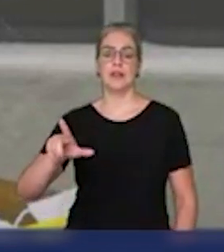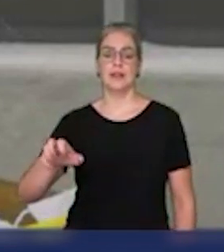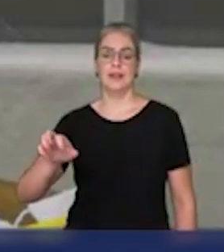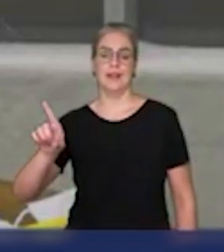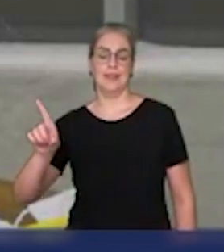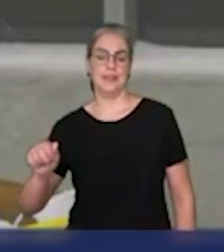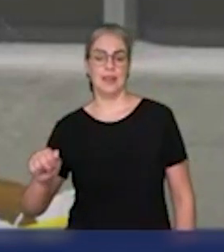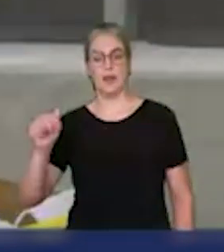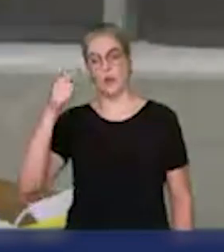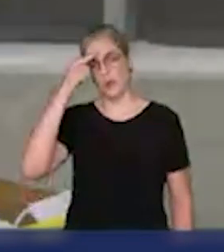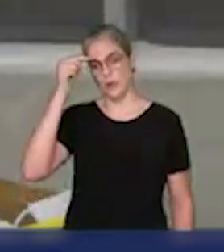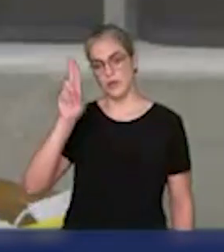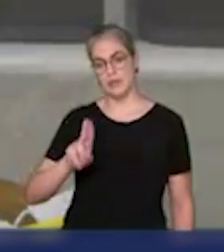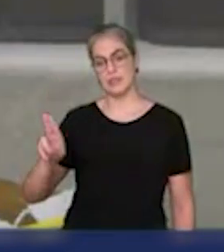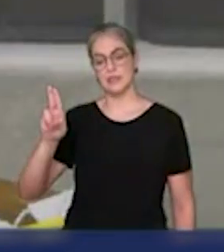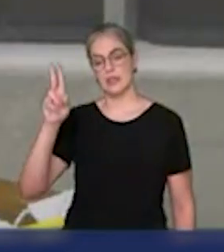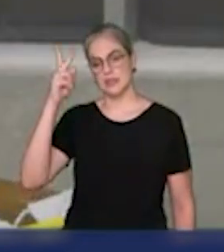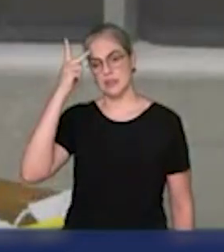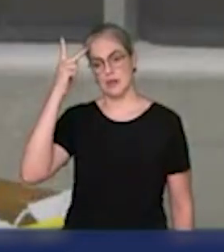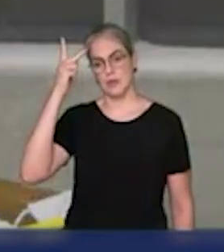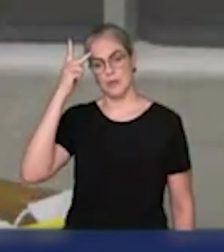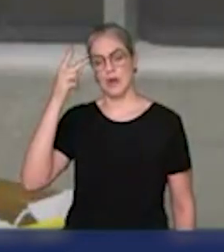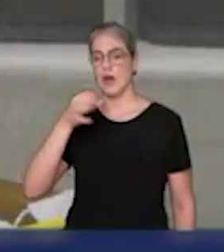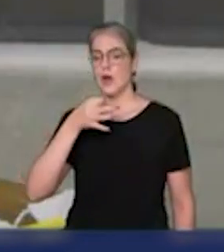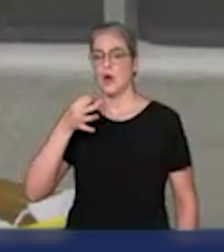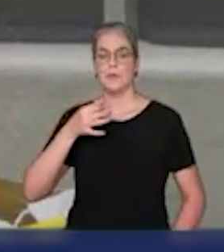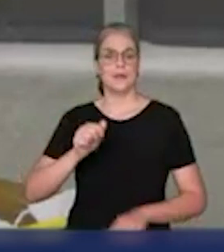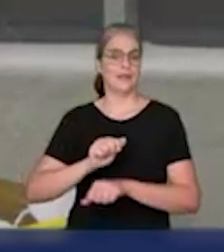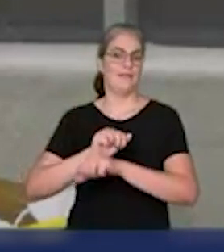os argumentos são cristalinos. E